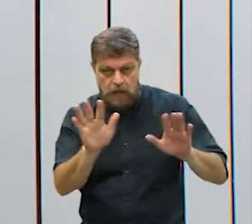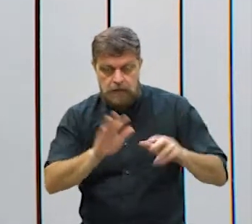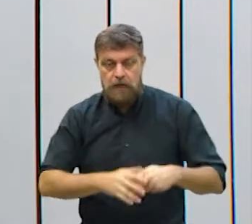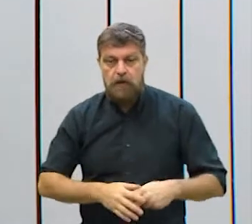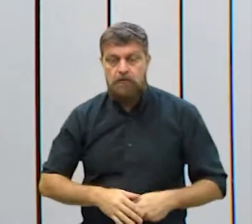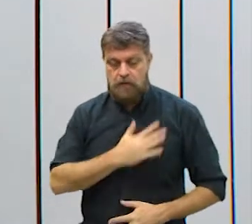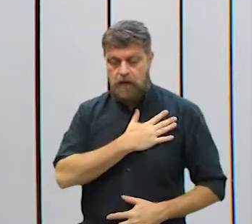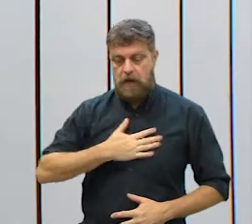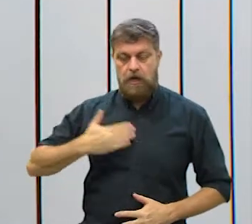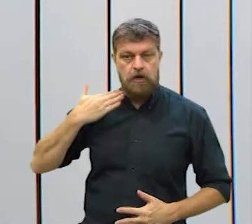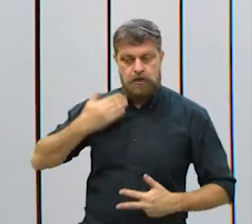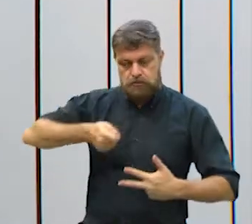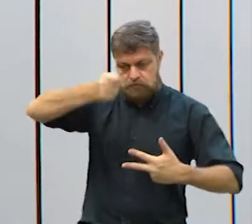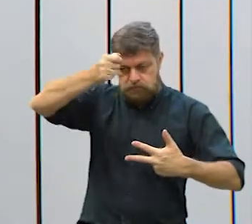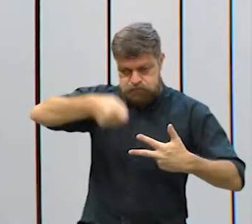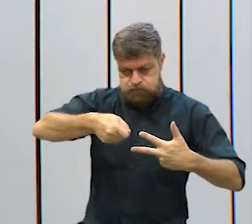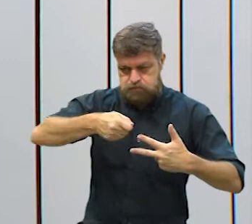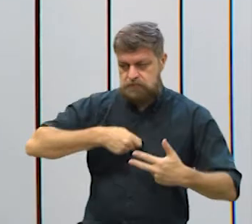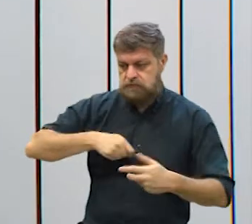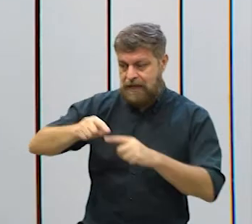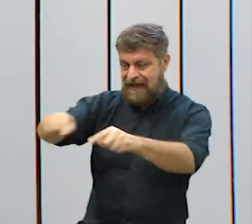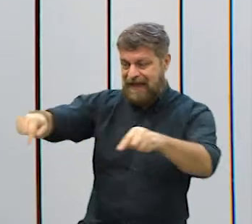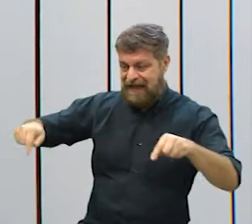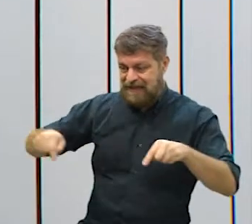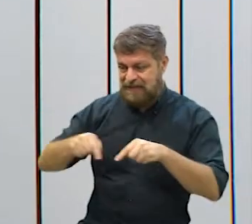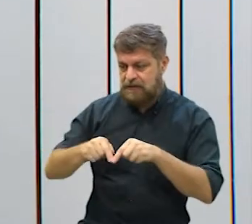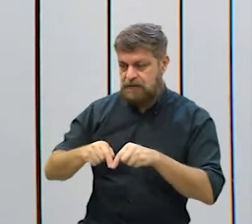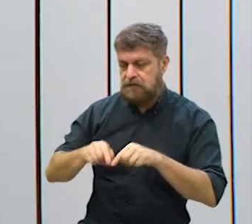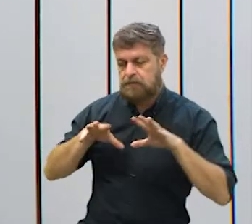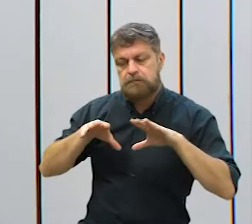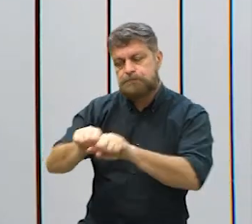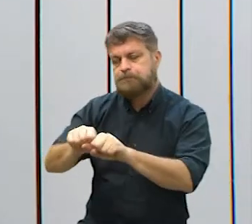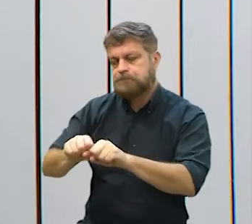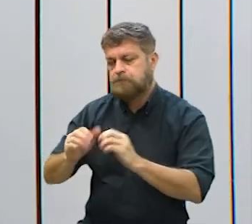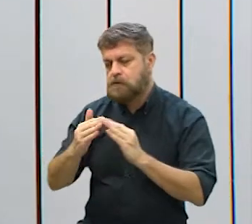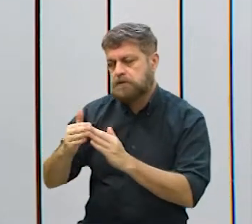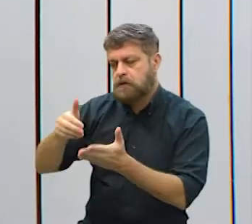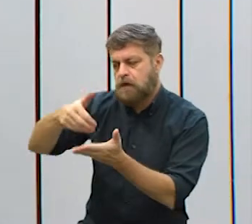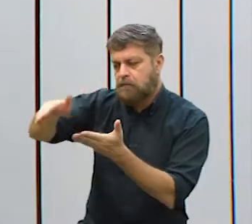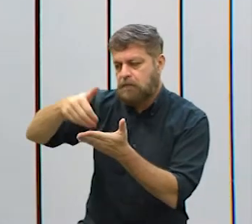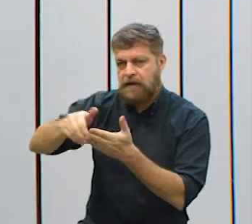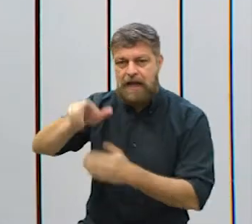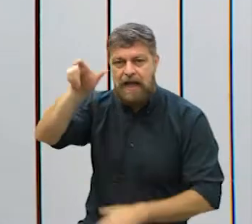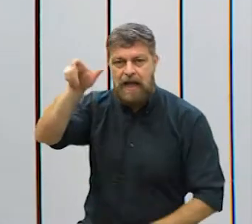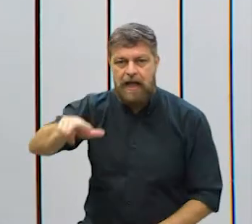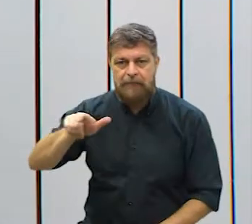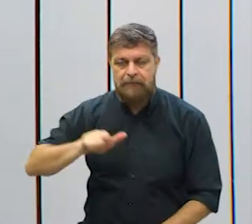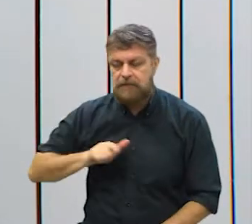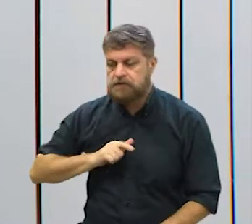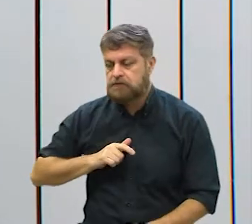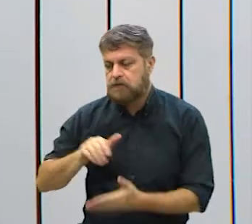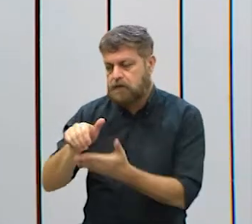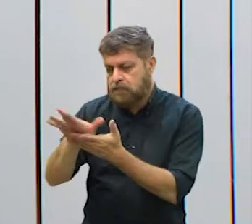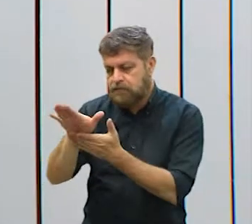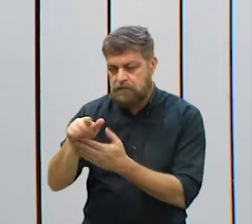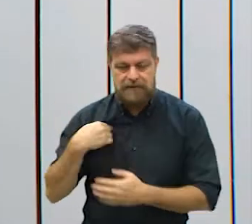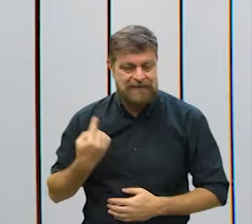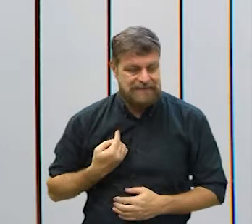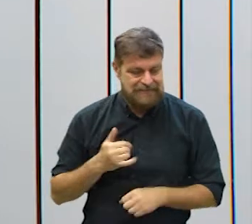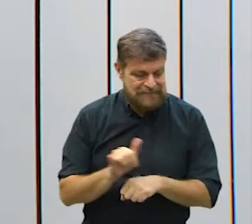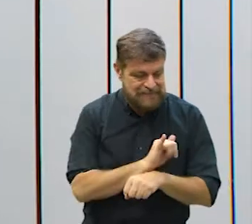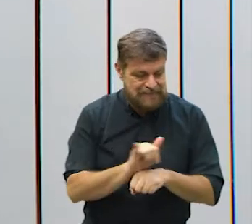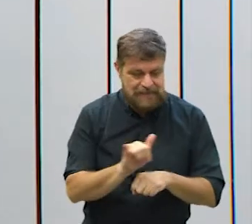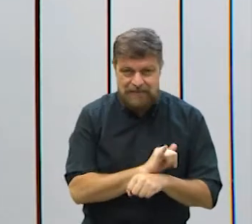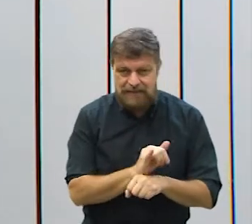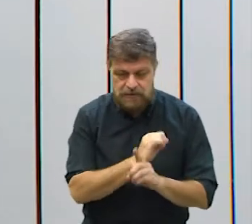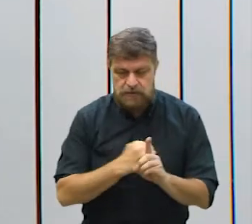lá e desocupa, não. É bom deixar claro. Às vezes questão judicial, impostos, né? Perdeu judicialmente o poder e a gente não